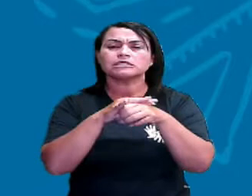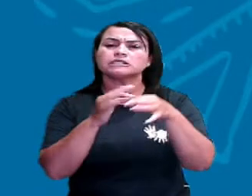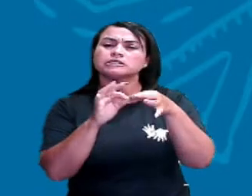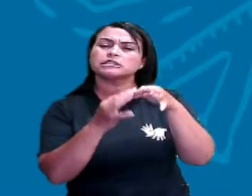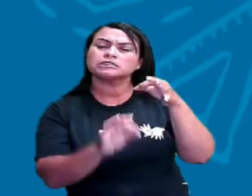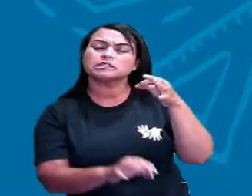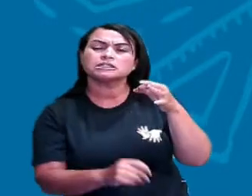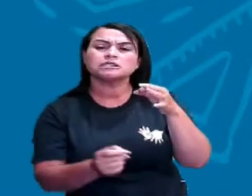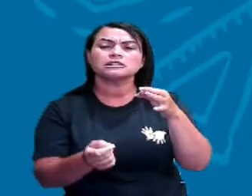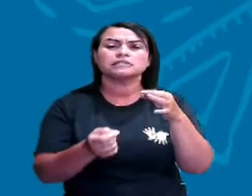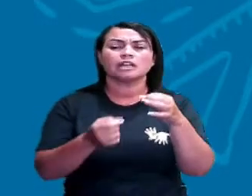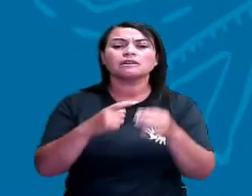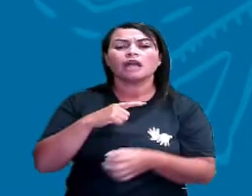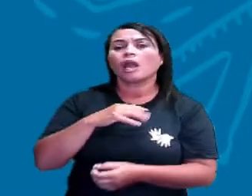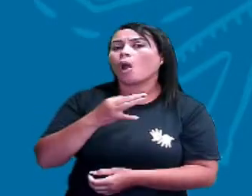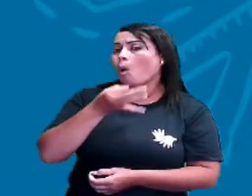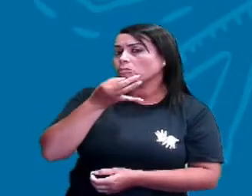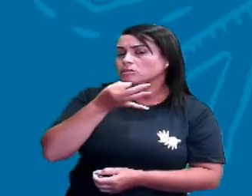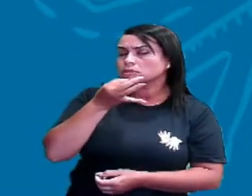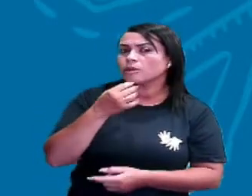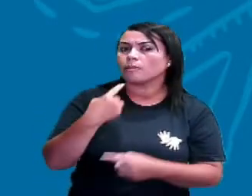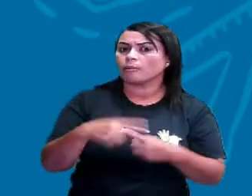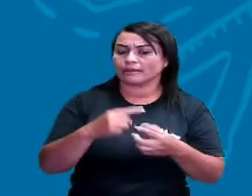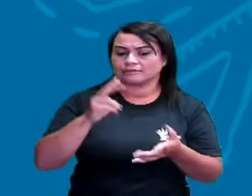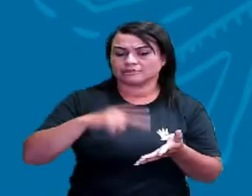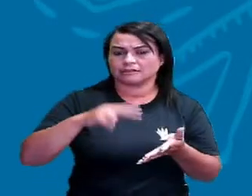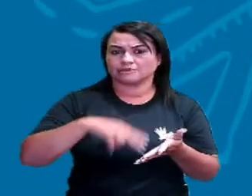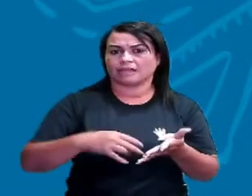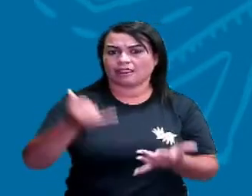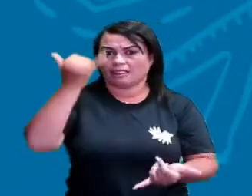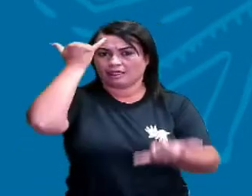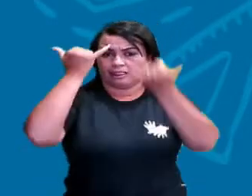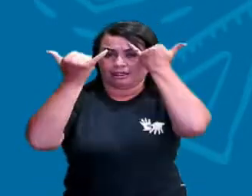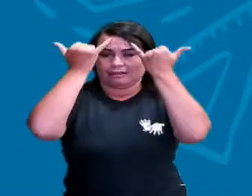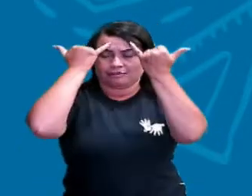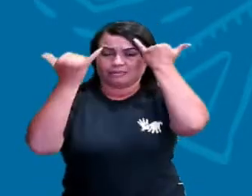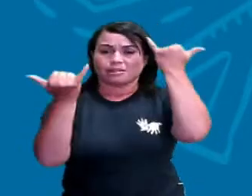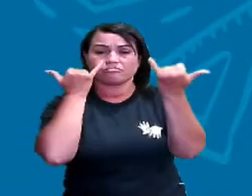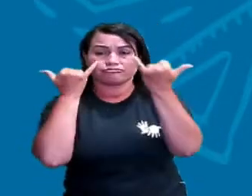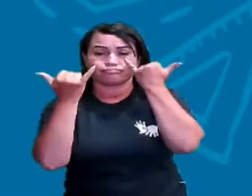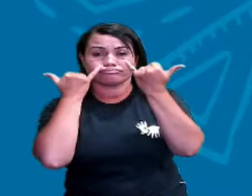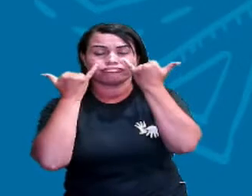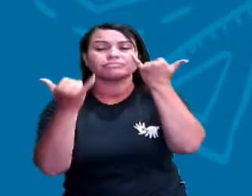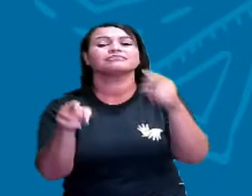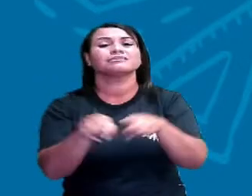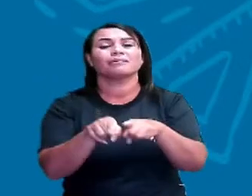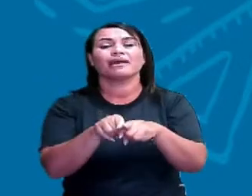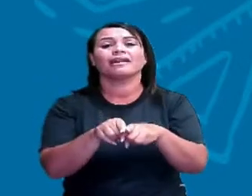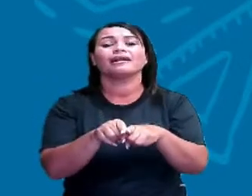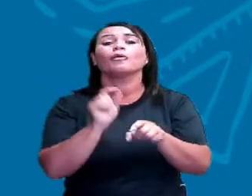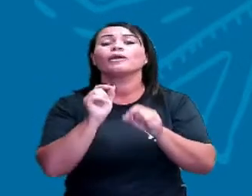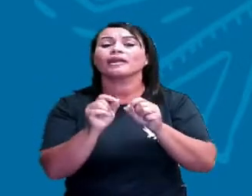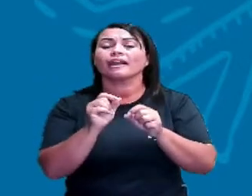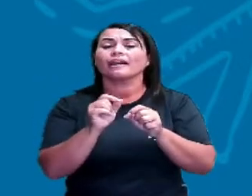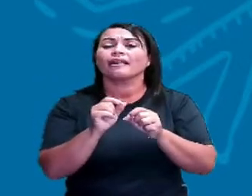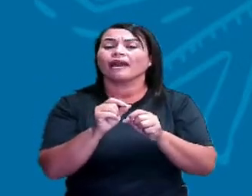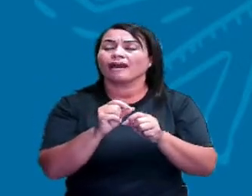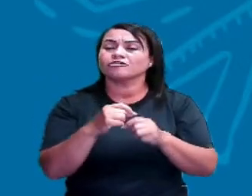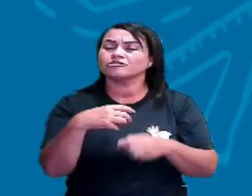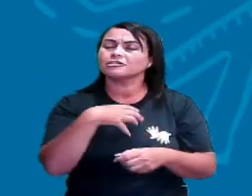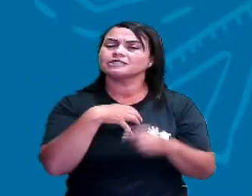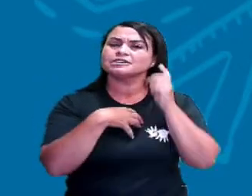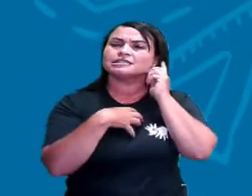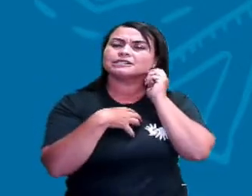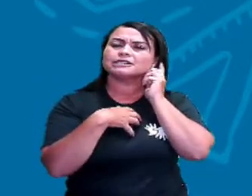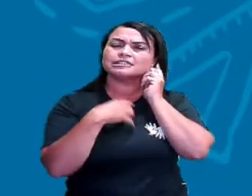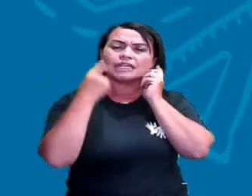lê bastante, a gente consegue absorver bastante informações. Estimula a criatividade, né? A gente começa a